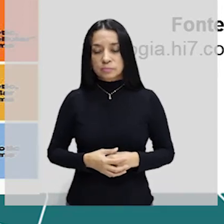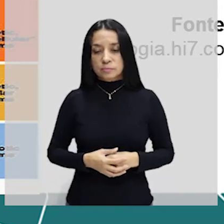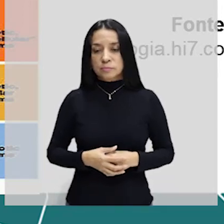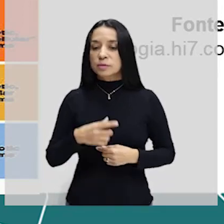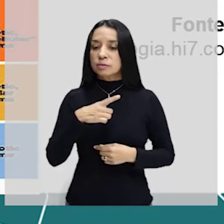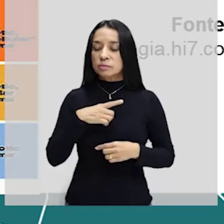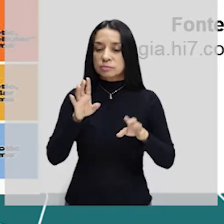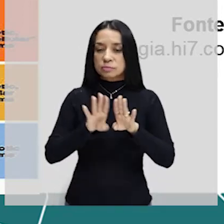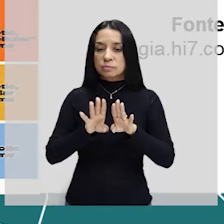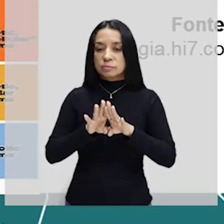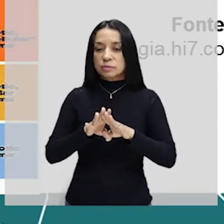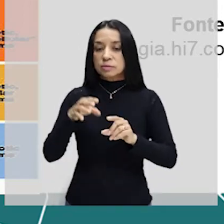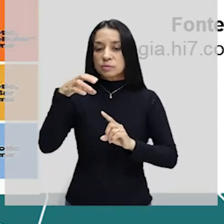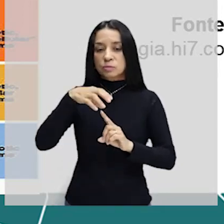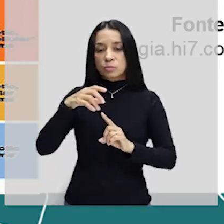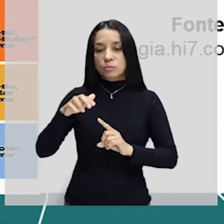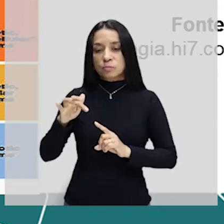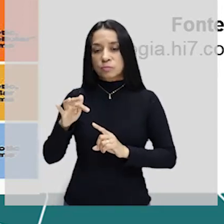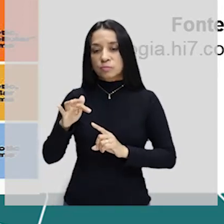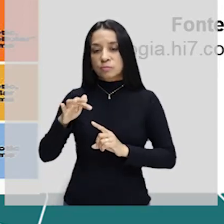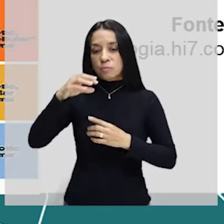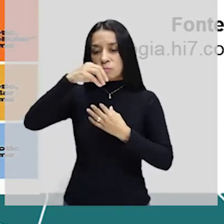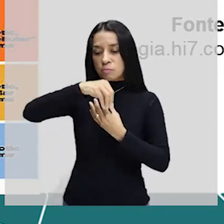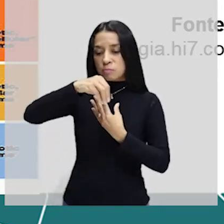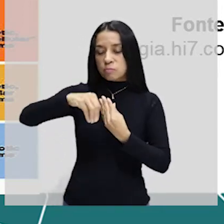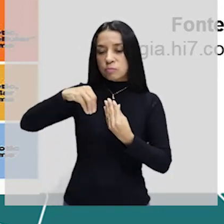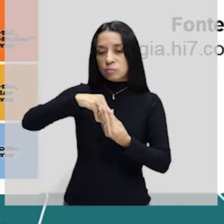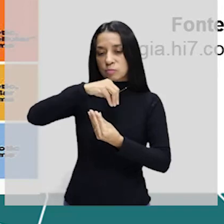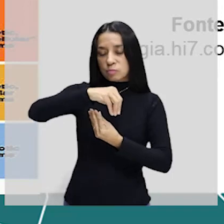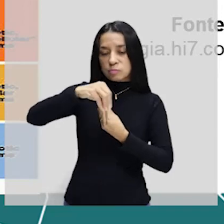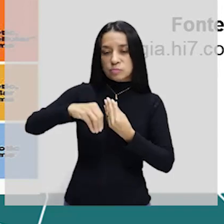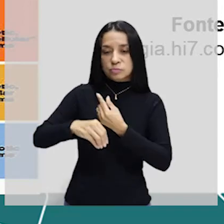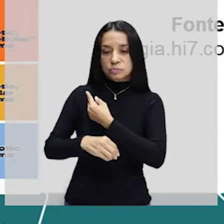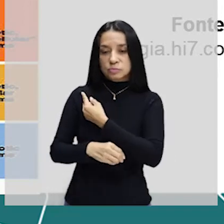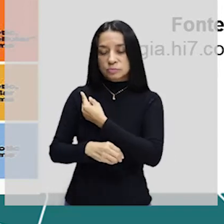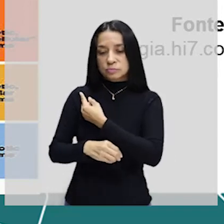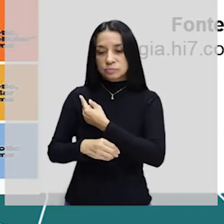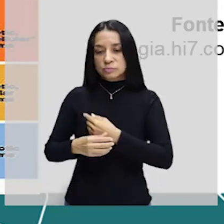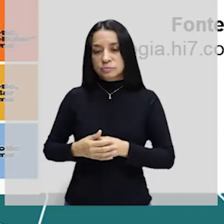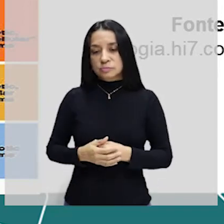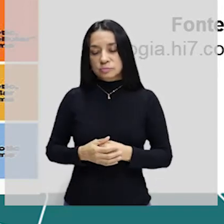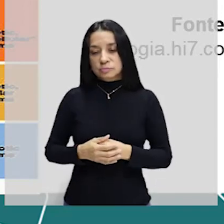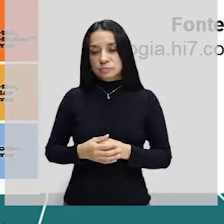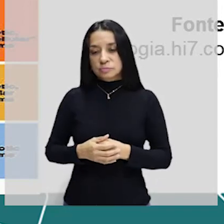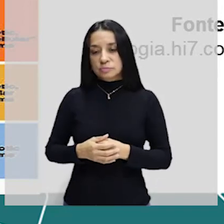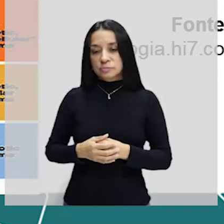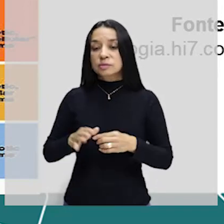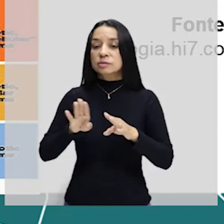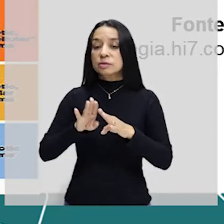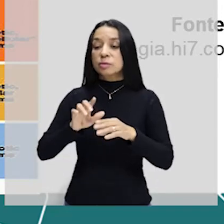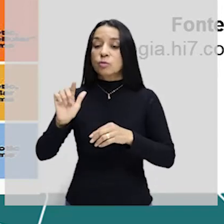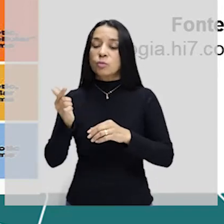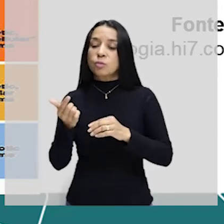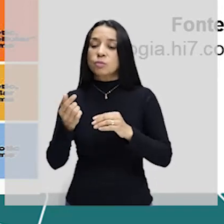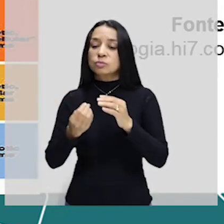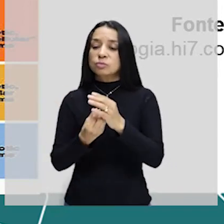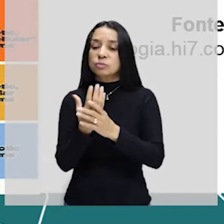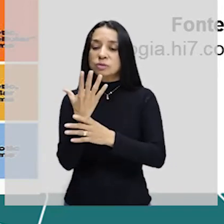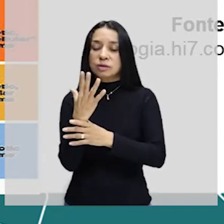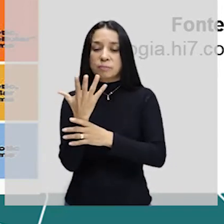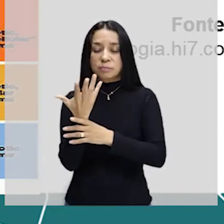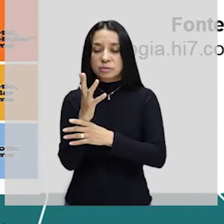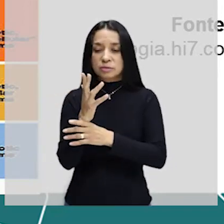gente tem o reino fungi, que é o dos fungos, o reino plantae, das plantas, né? E o reino